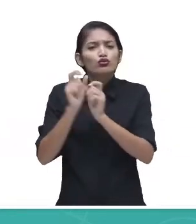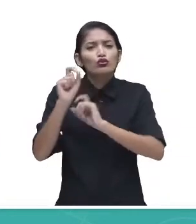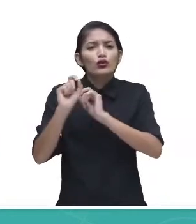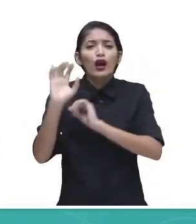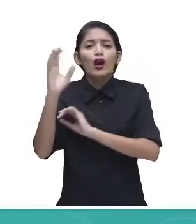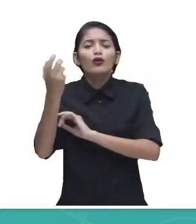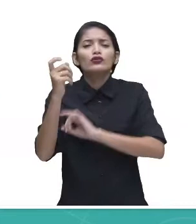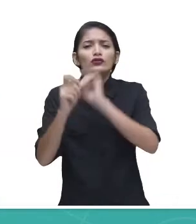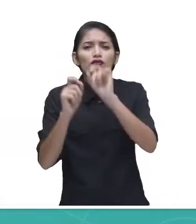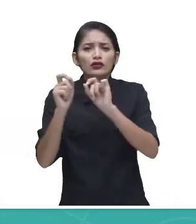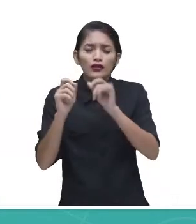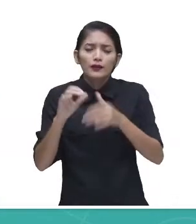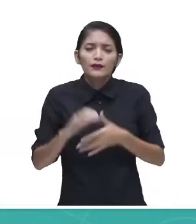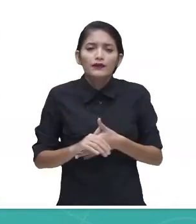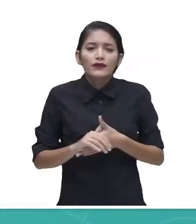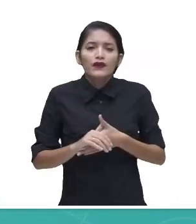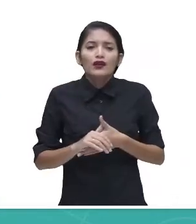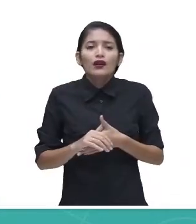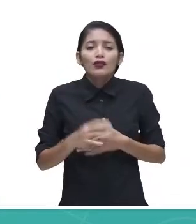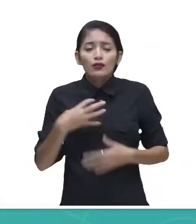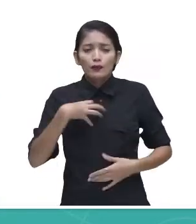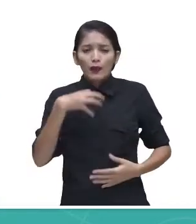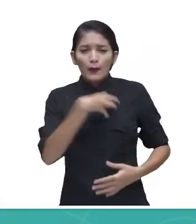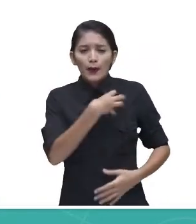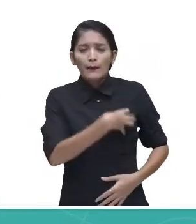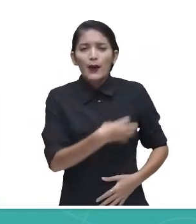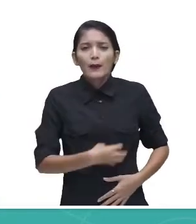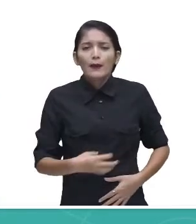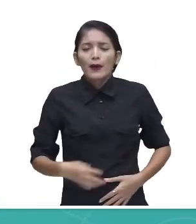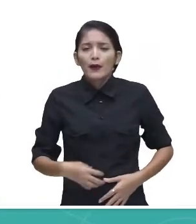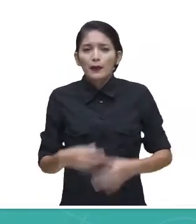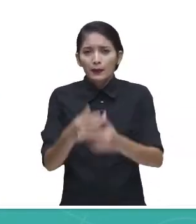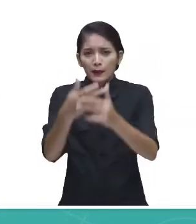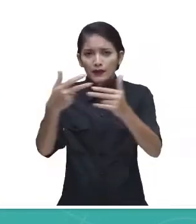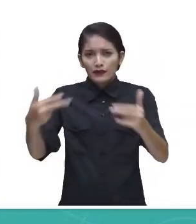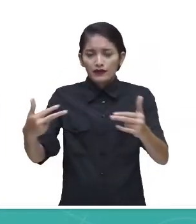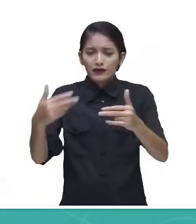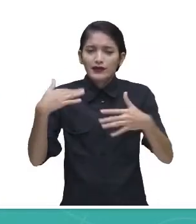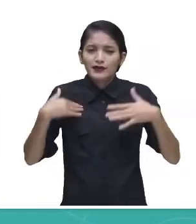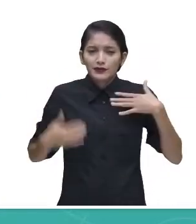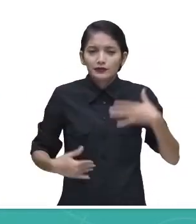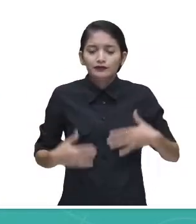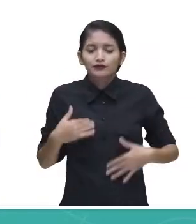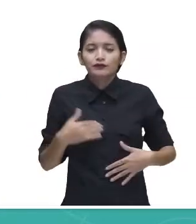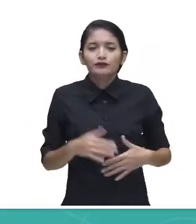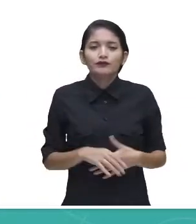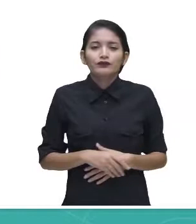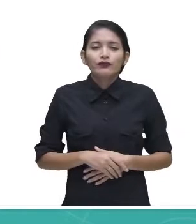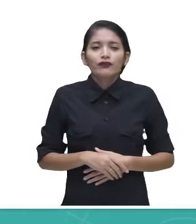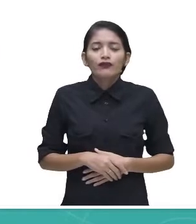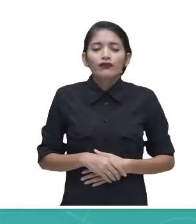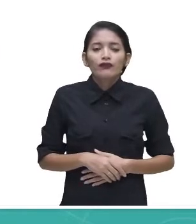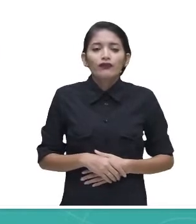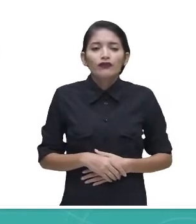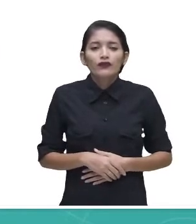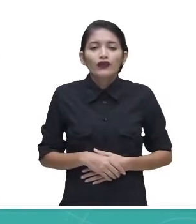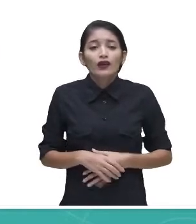formam o quê? Formam o organismo. Então, vamos lá ler o conteúdo de organismo. O organismo